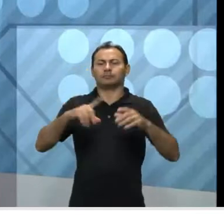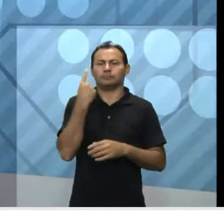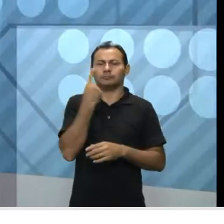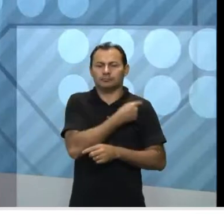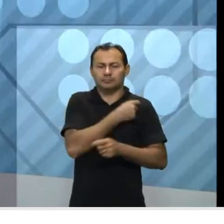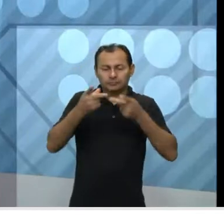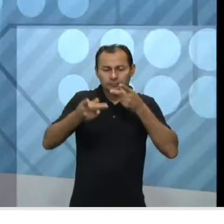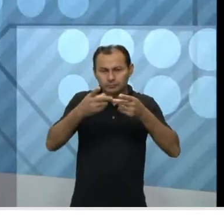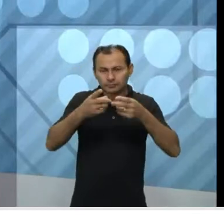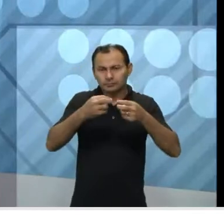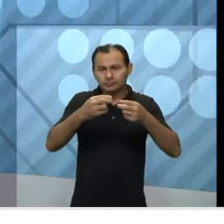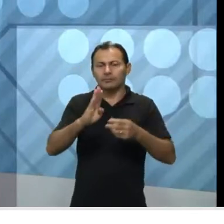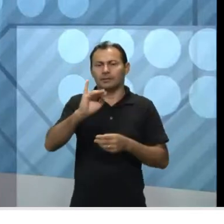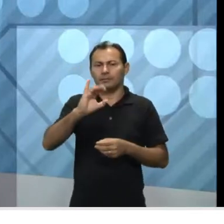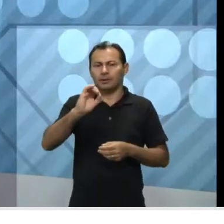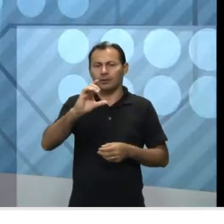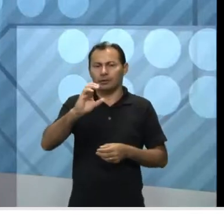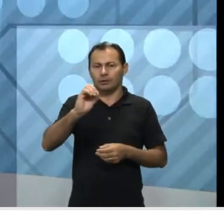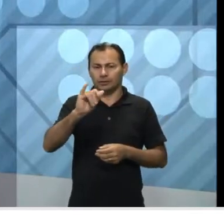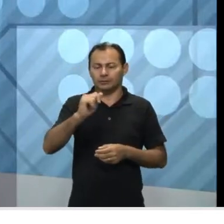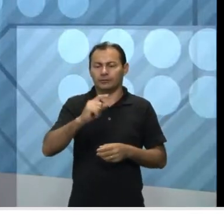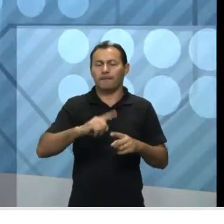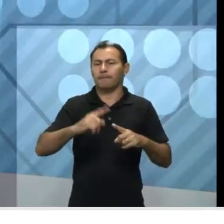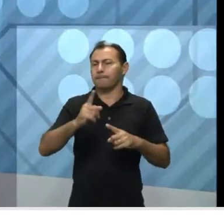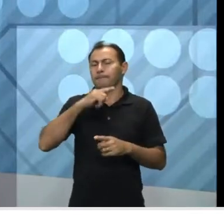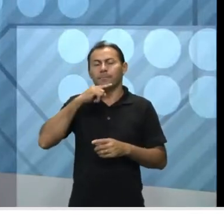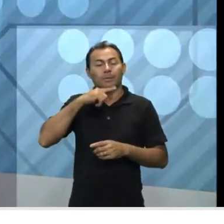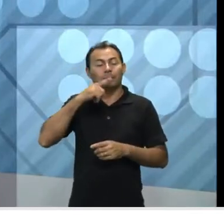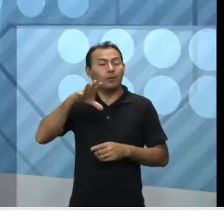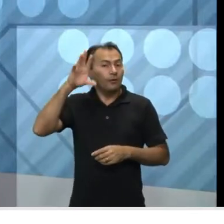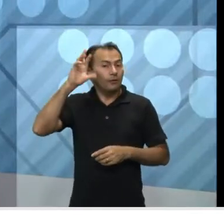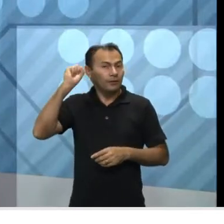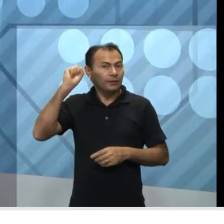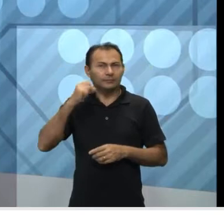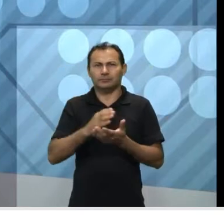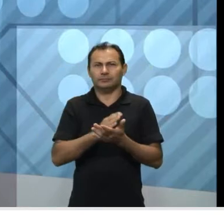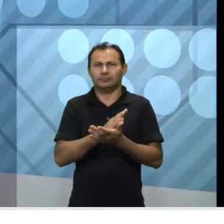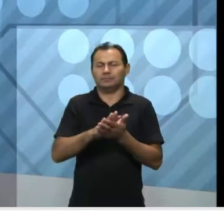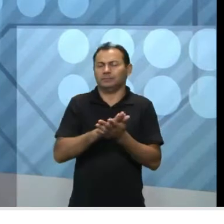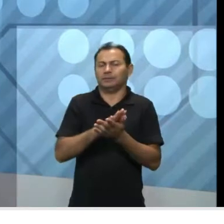biológicos. Mas não conseguir ouvir de modo algum vai